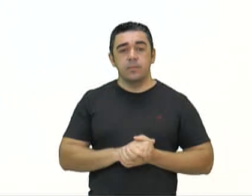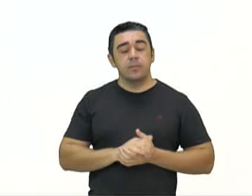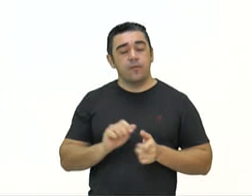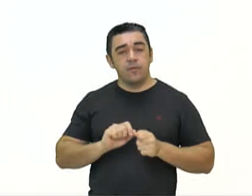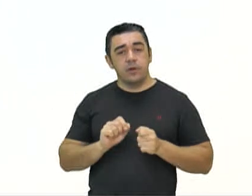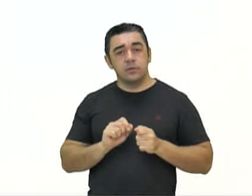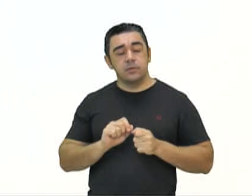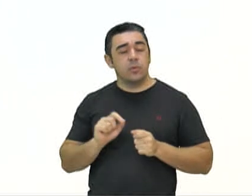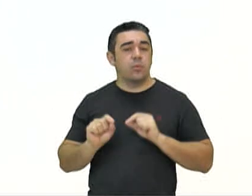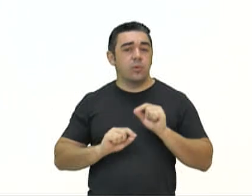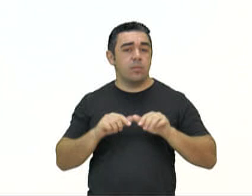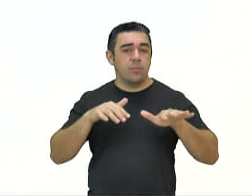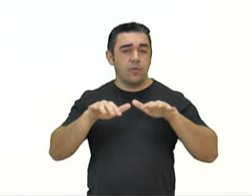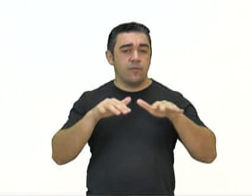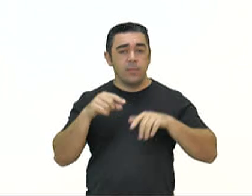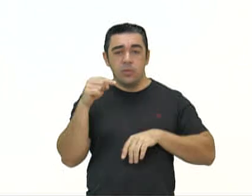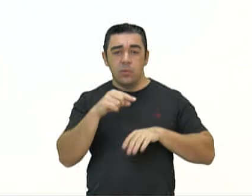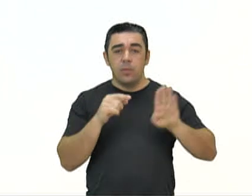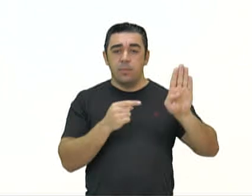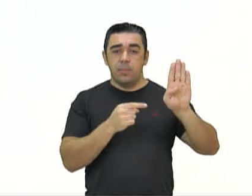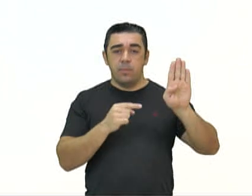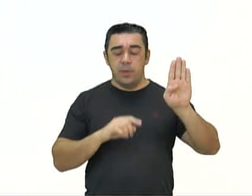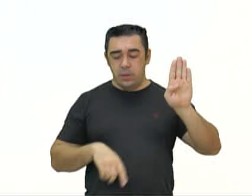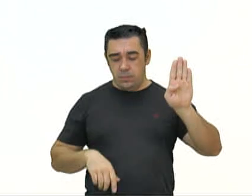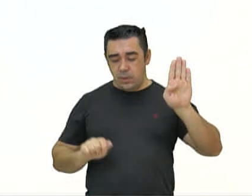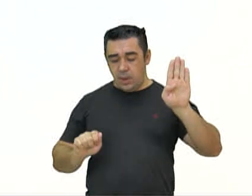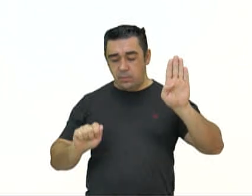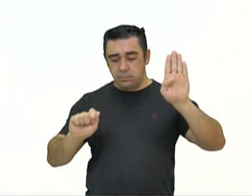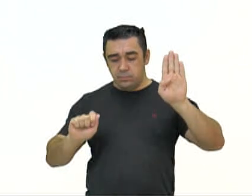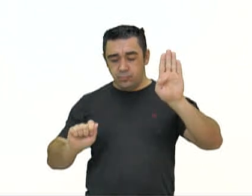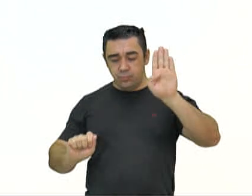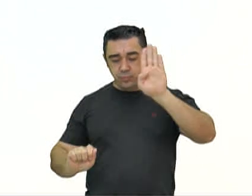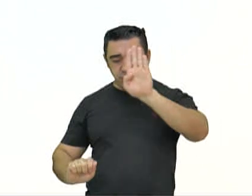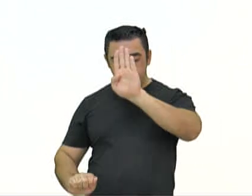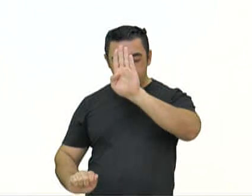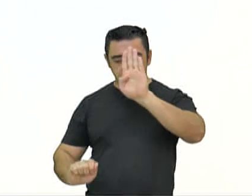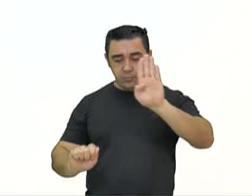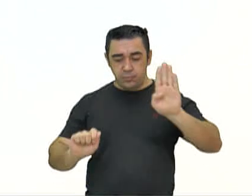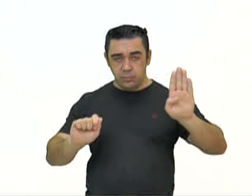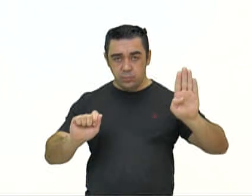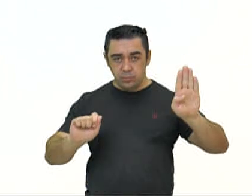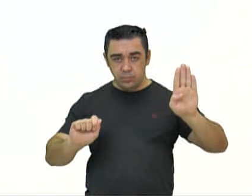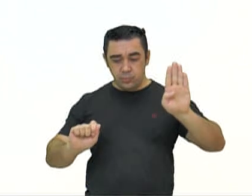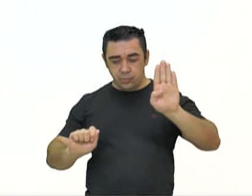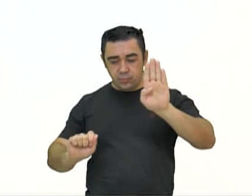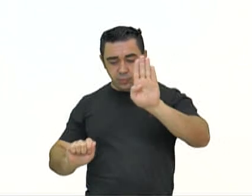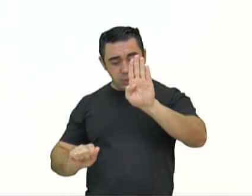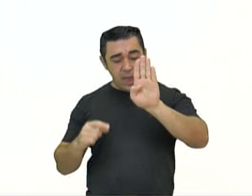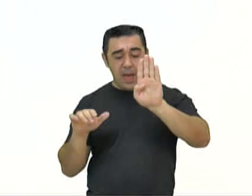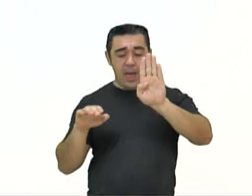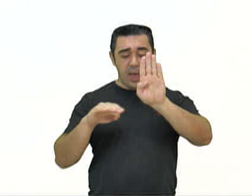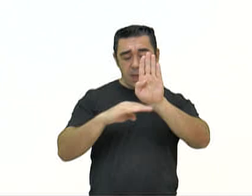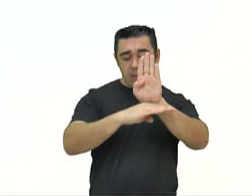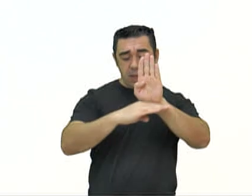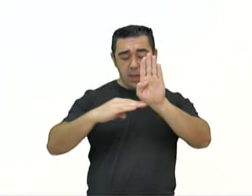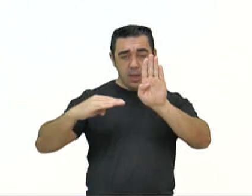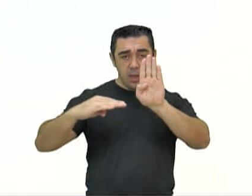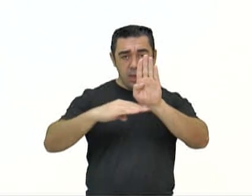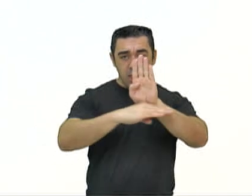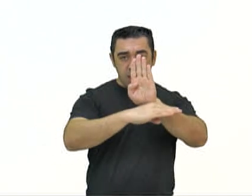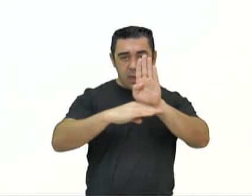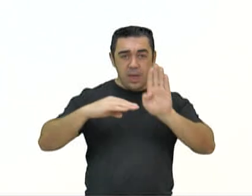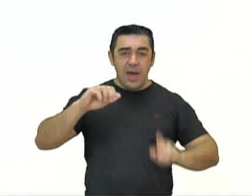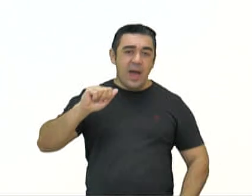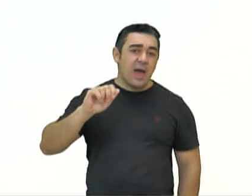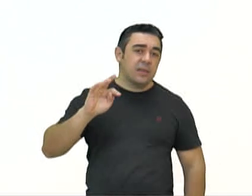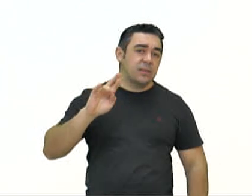o movimento do B. Então, o que vai acontecer? A força de atrito ela está contra essa força, que no caso é a tração, que